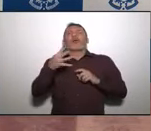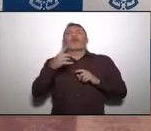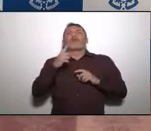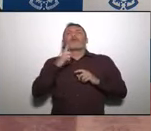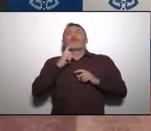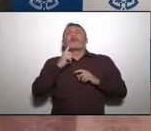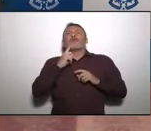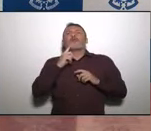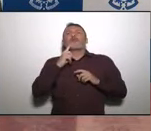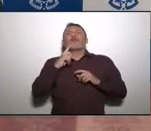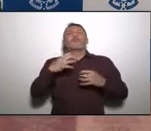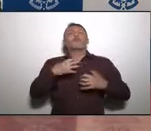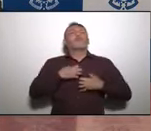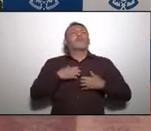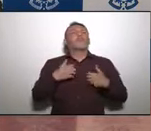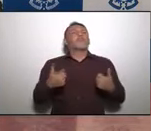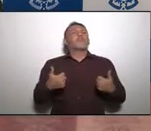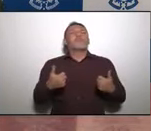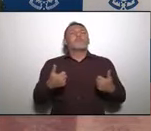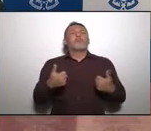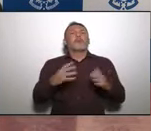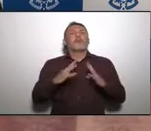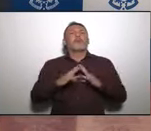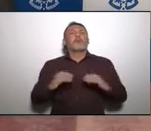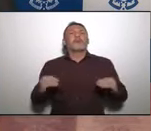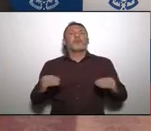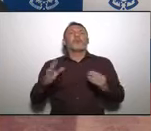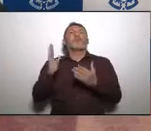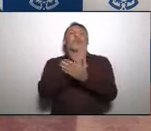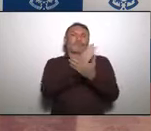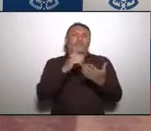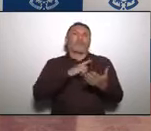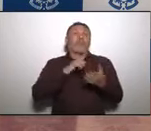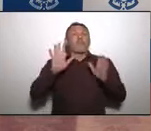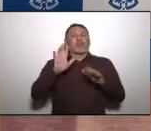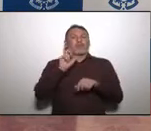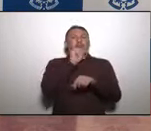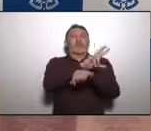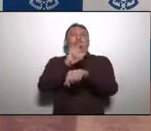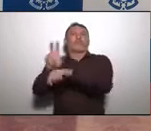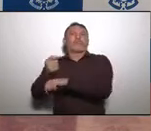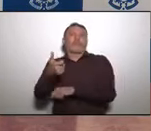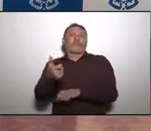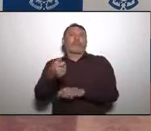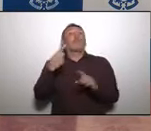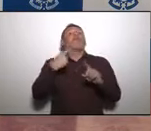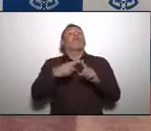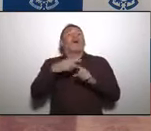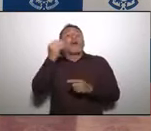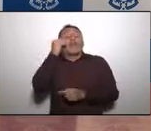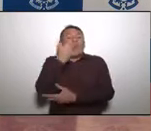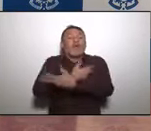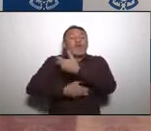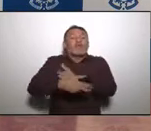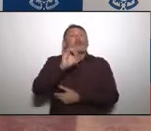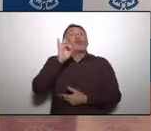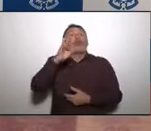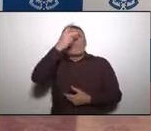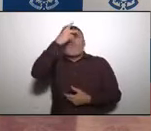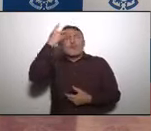e nem sentiu que teve o vírus, então a gente testa, na verdade, quem tem sintomas, quem